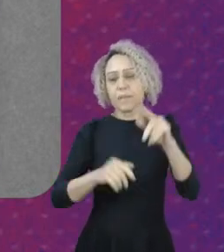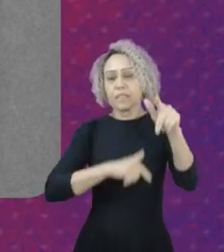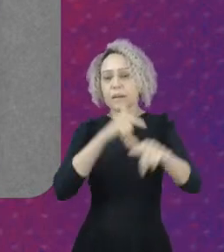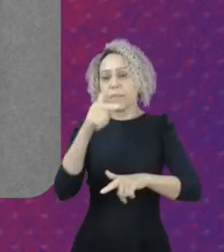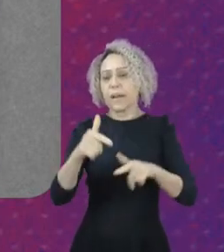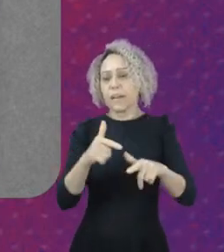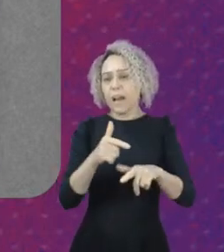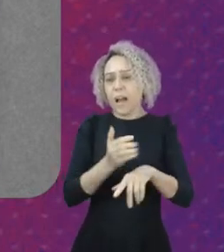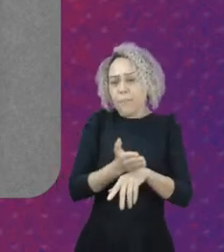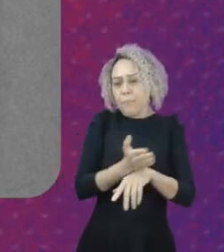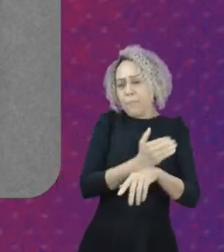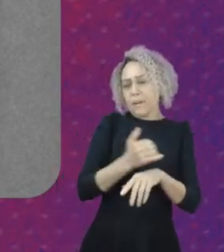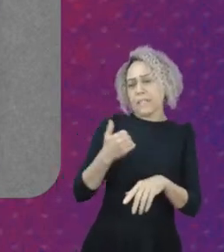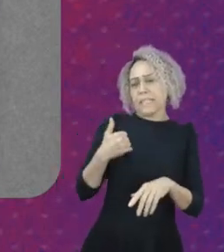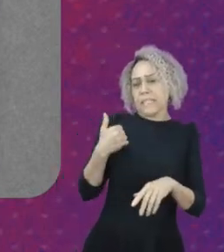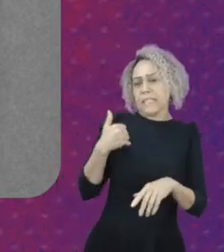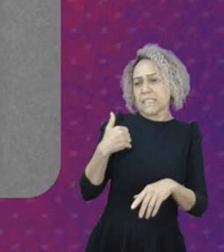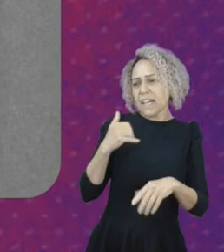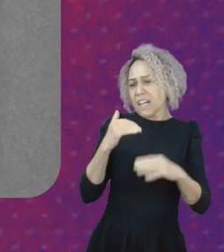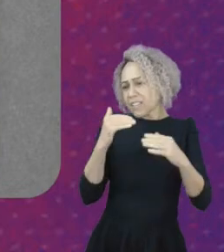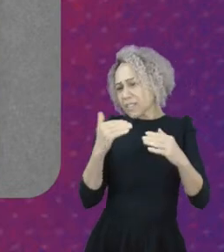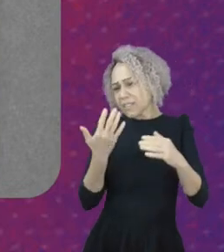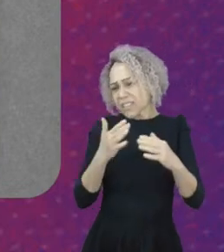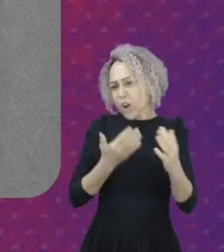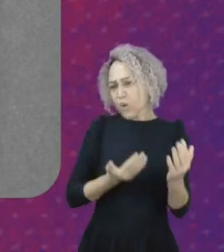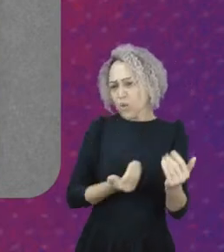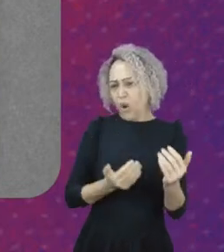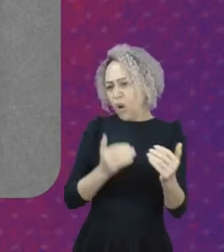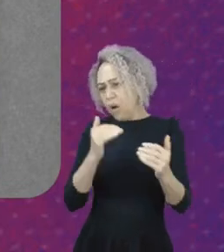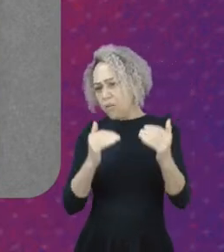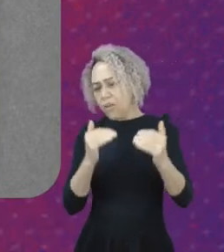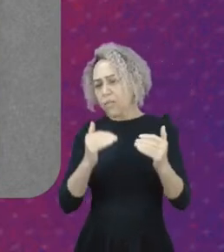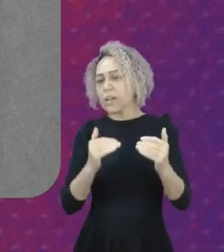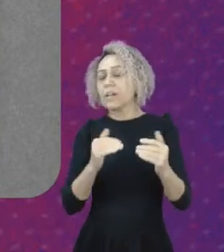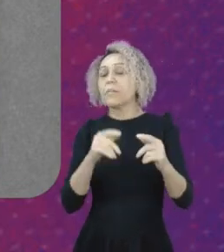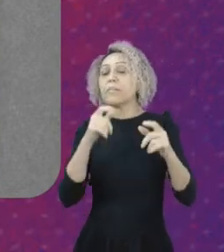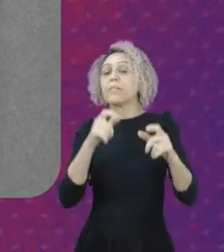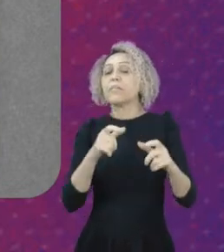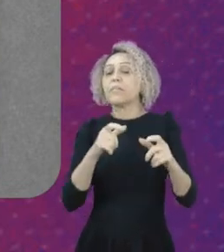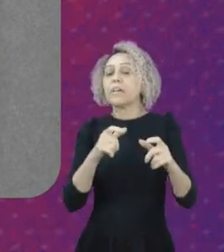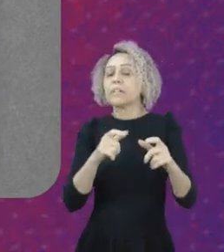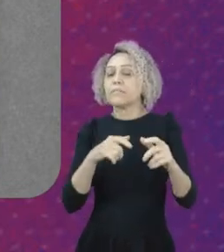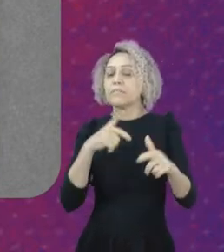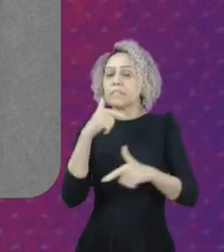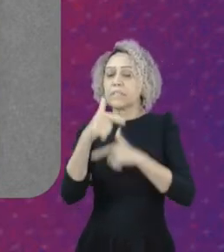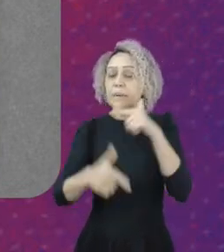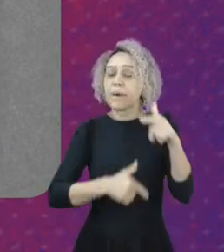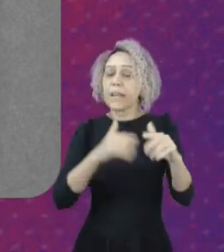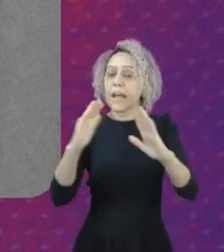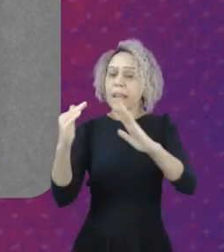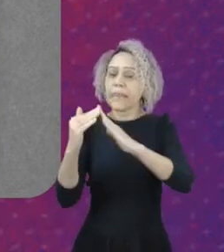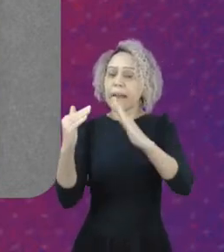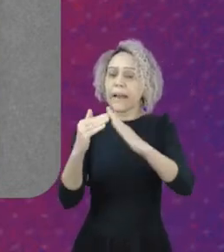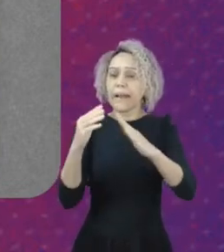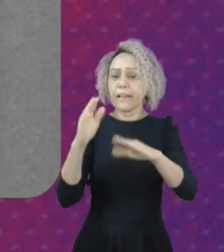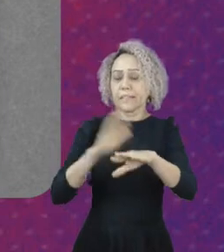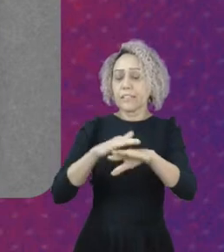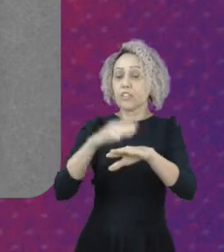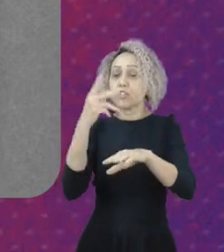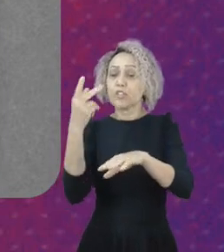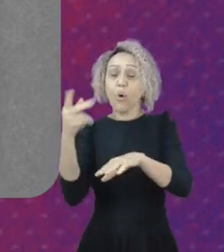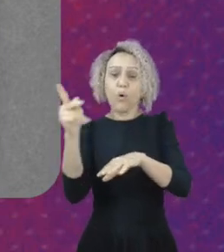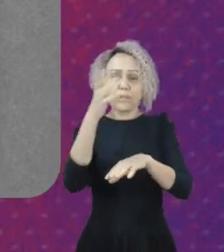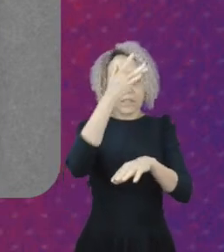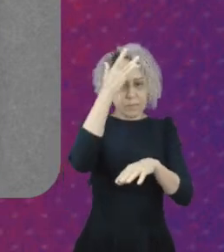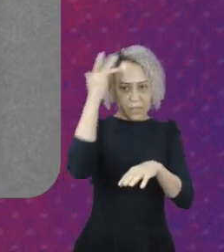E aí, nesse contexto, né, essa orientação ela não vem do nada, ela vem desde que a gente está na